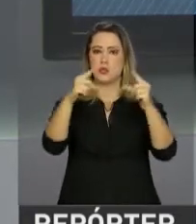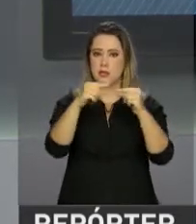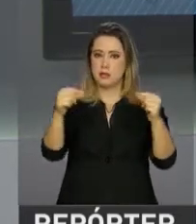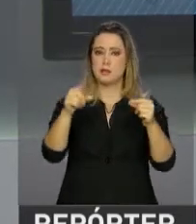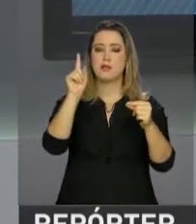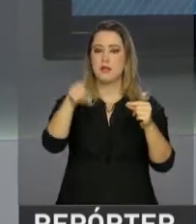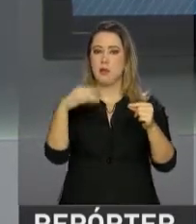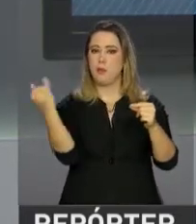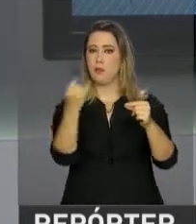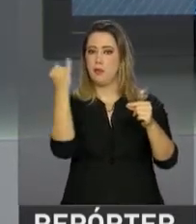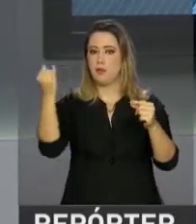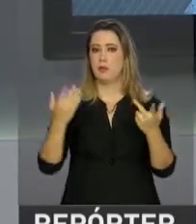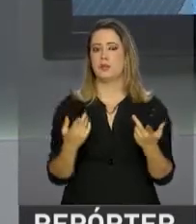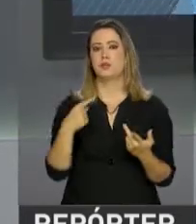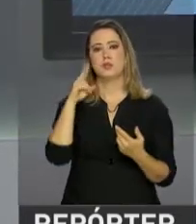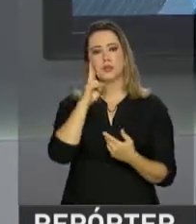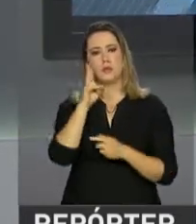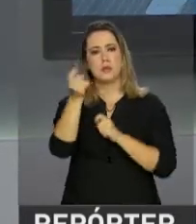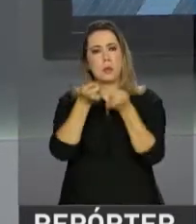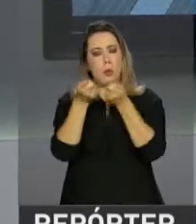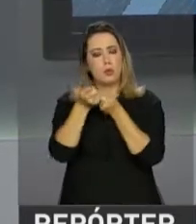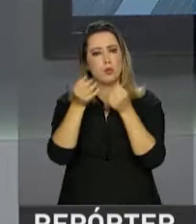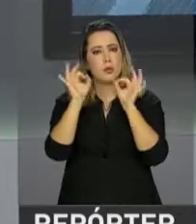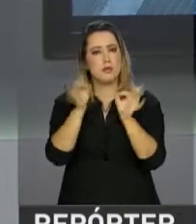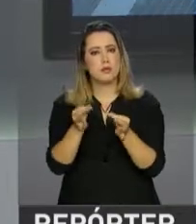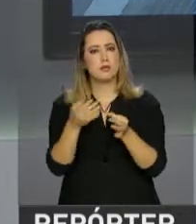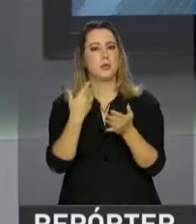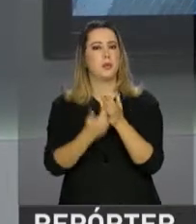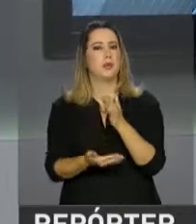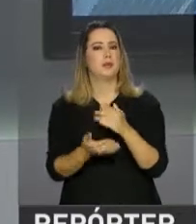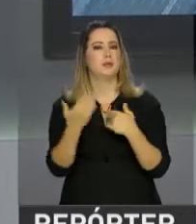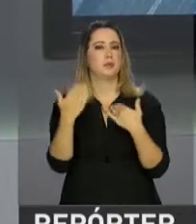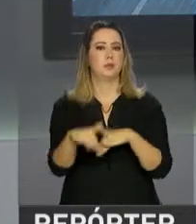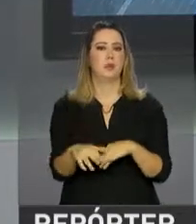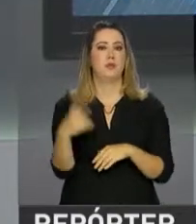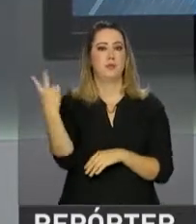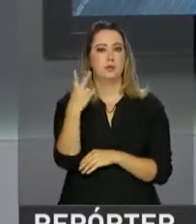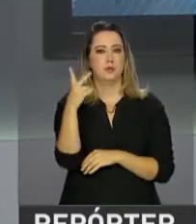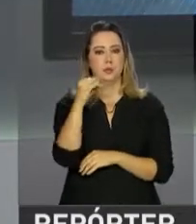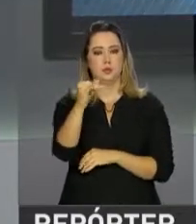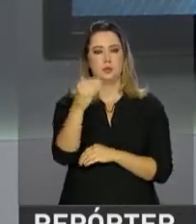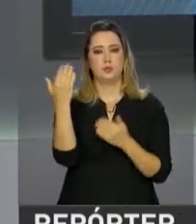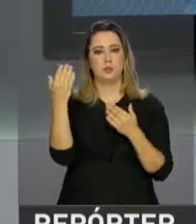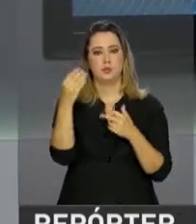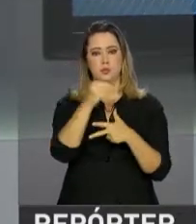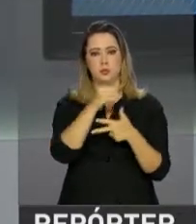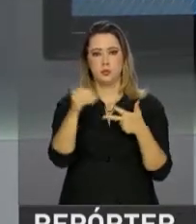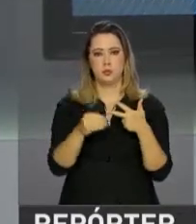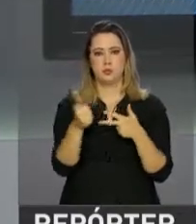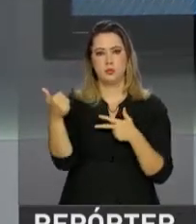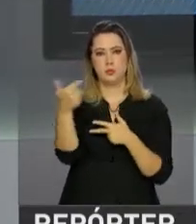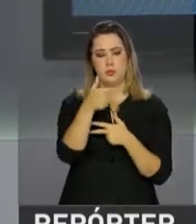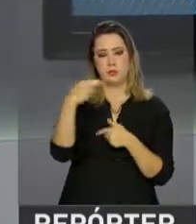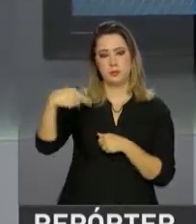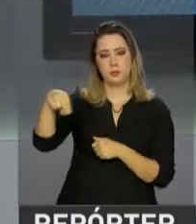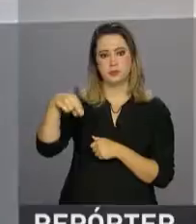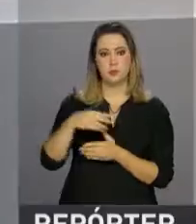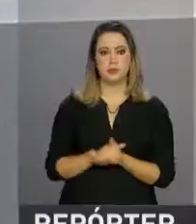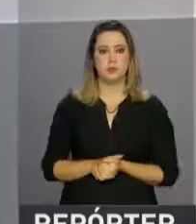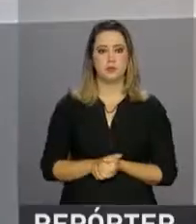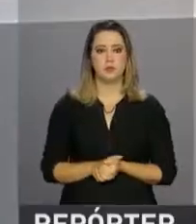cidade é importante que você faça esse ajuste para não perder a prova o segundo dia de provas do enem será 12 de novembro